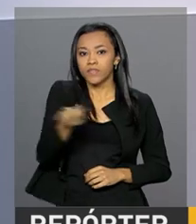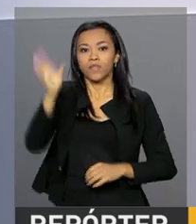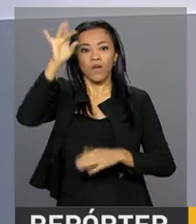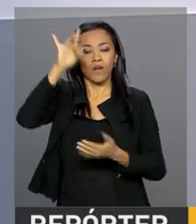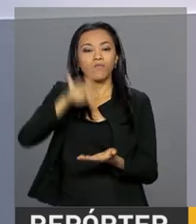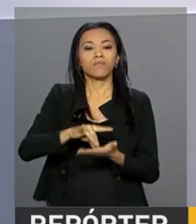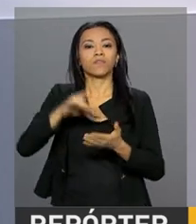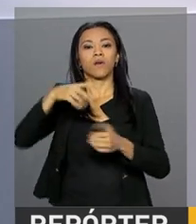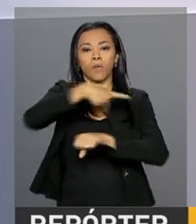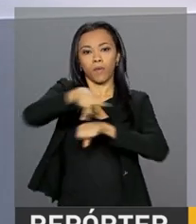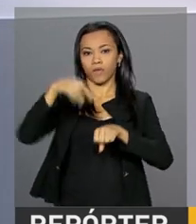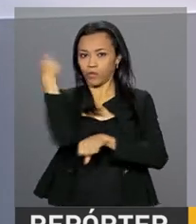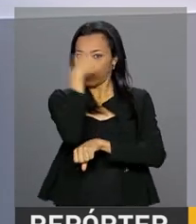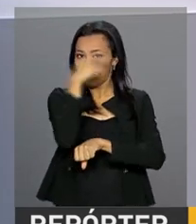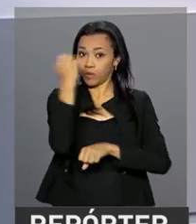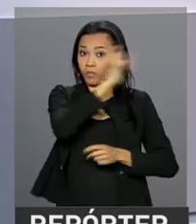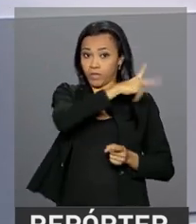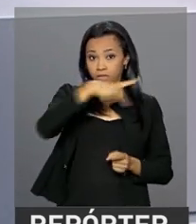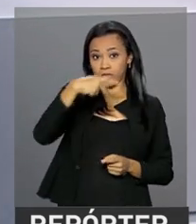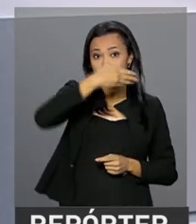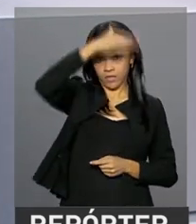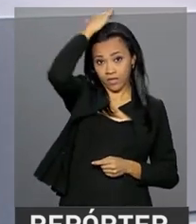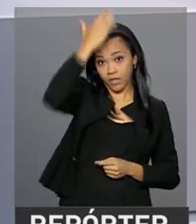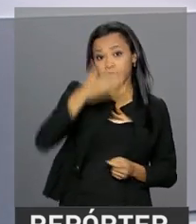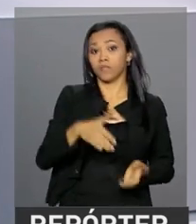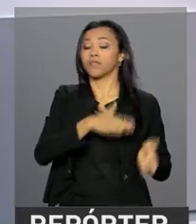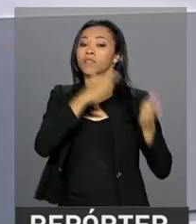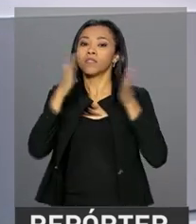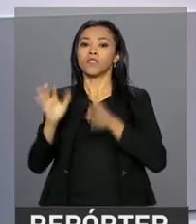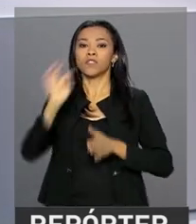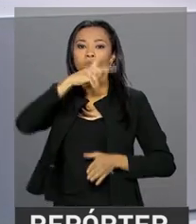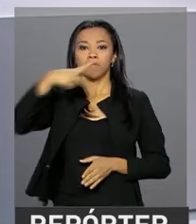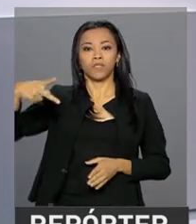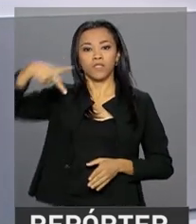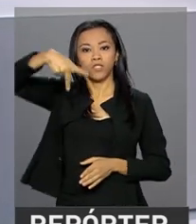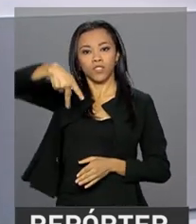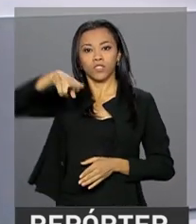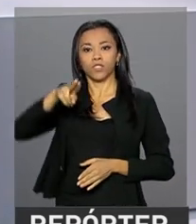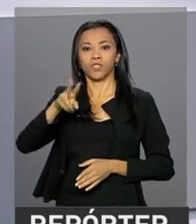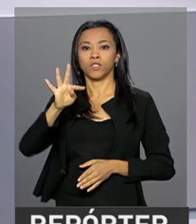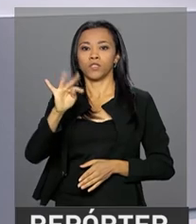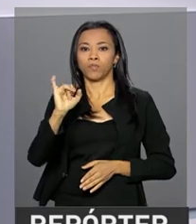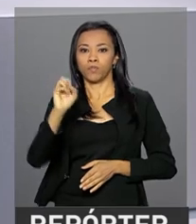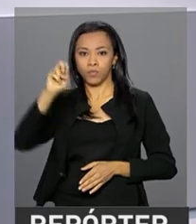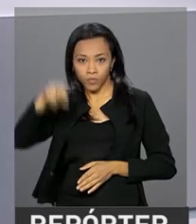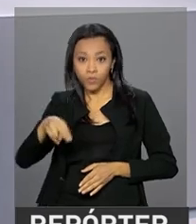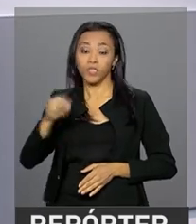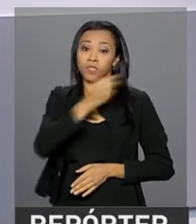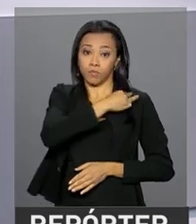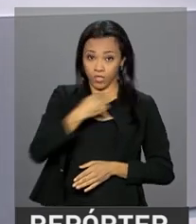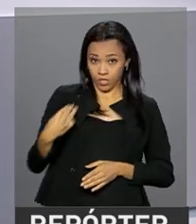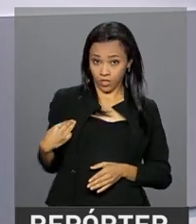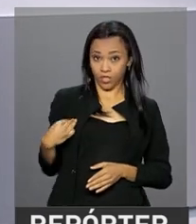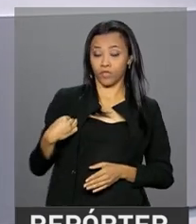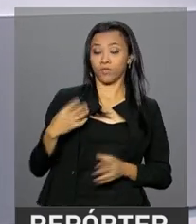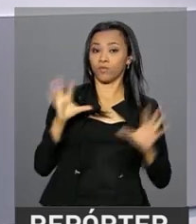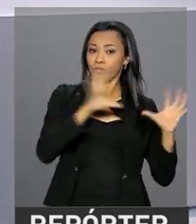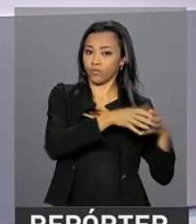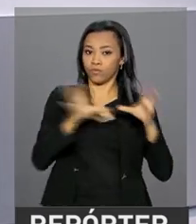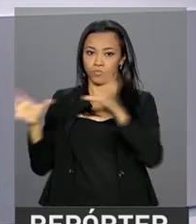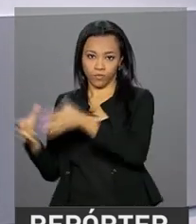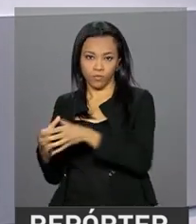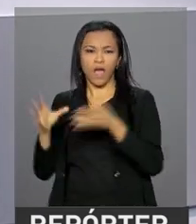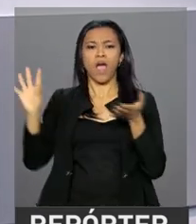à Rússia, os presidentes Michel Temer, Vladimir Putin e ministros dos dois países assinaram uma série